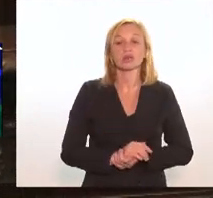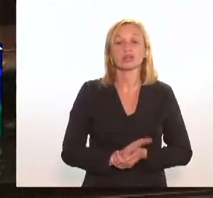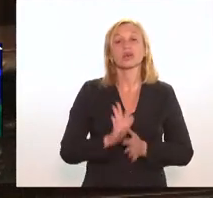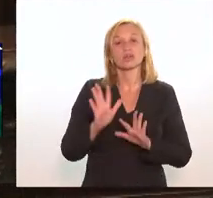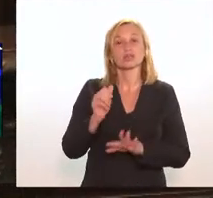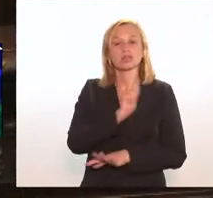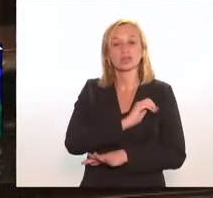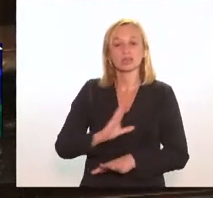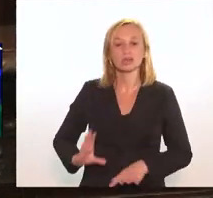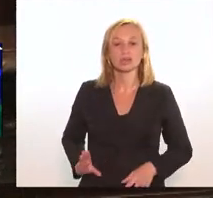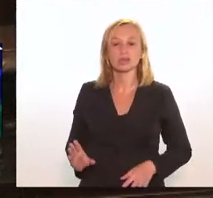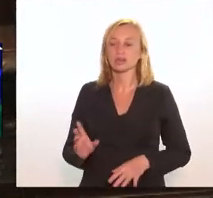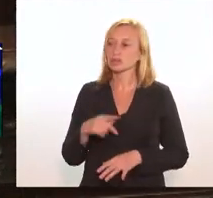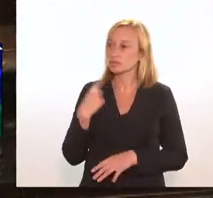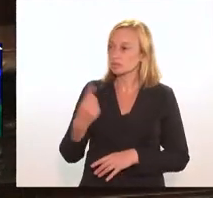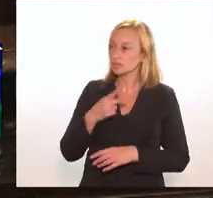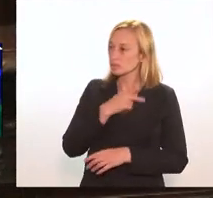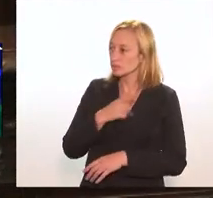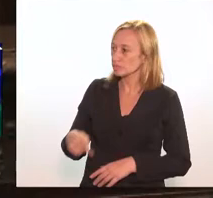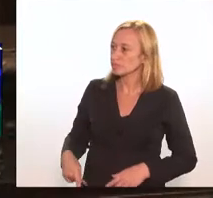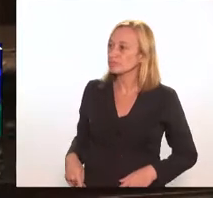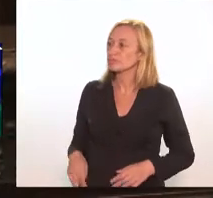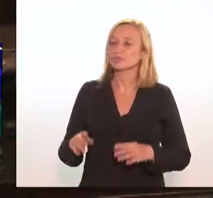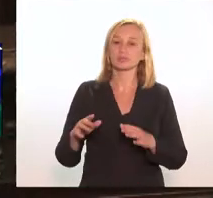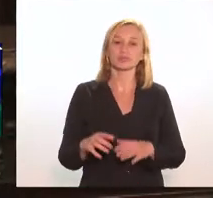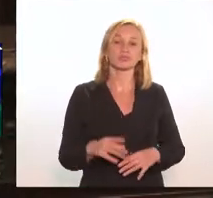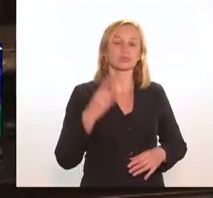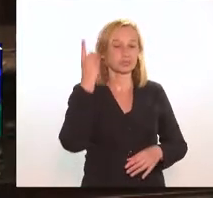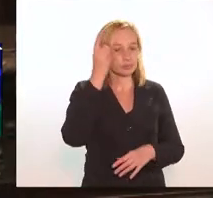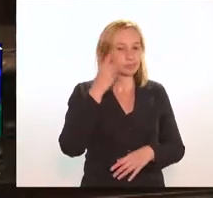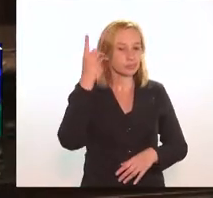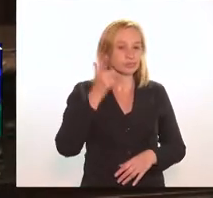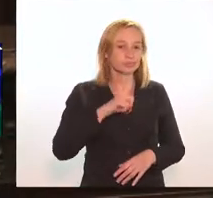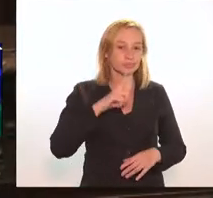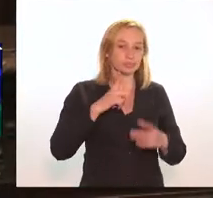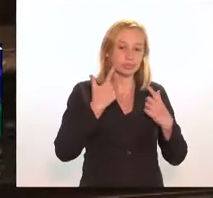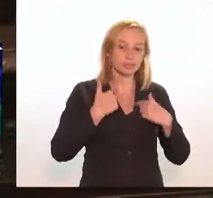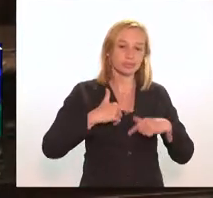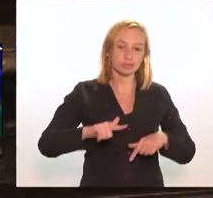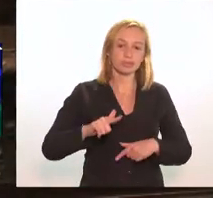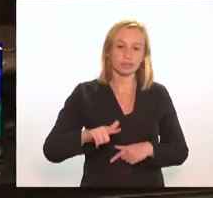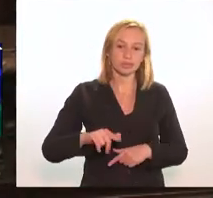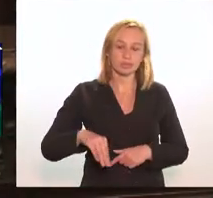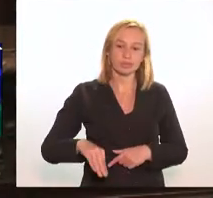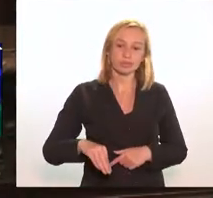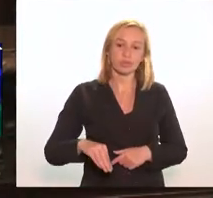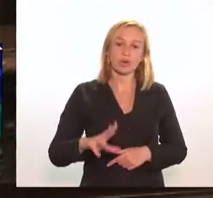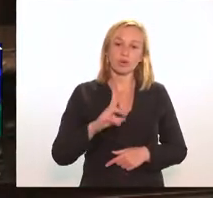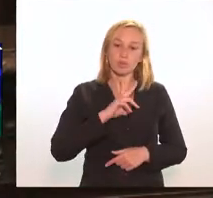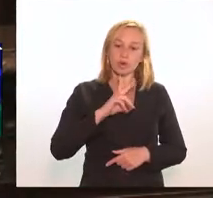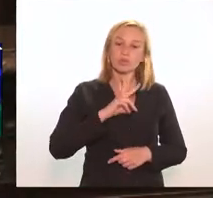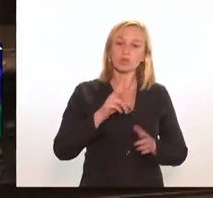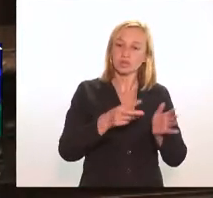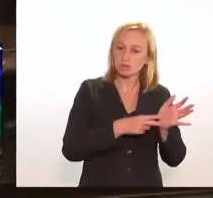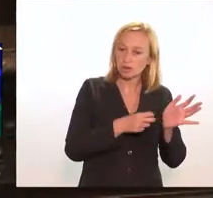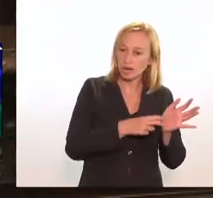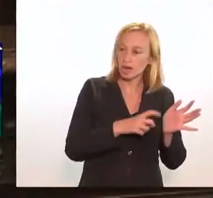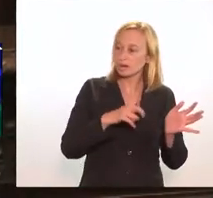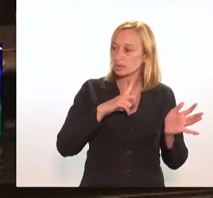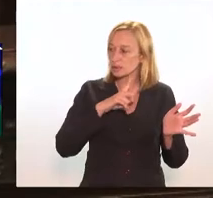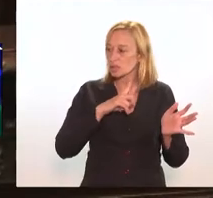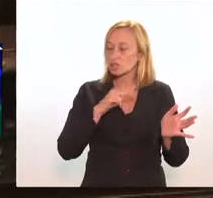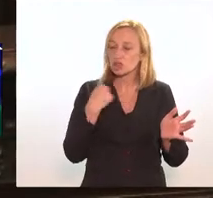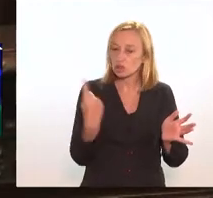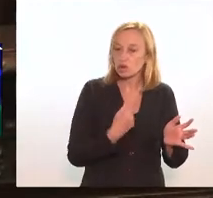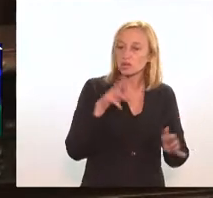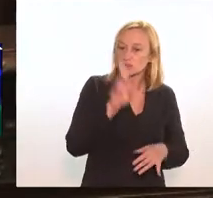André Siciliano, nosso presidente, o parlamento tem uma linguagem própria. Nós temos vocábulos que só nós